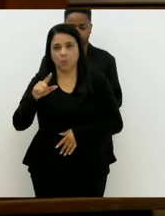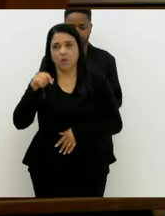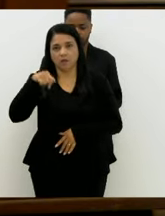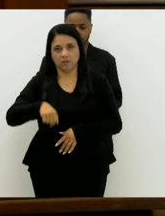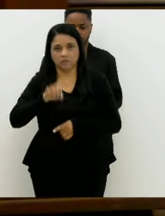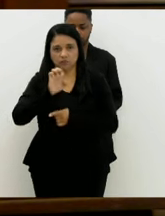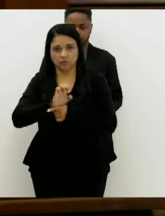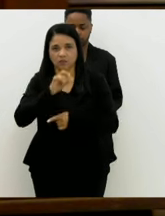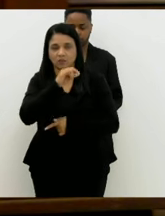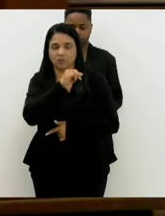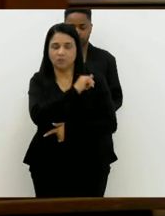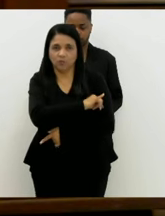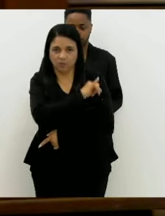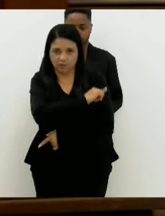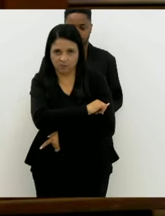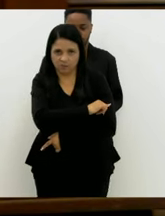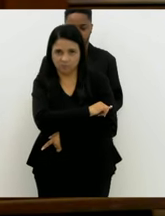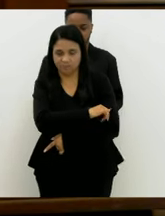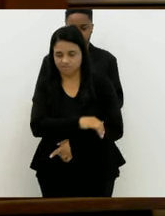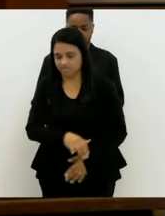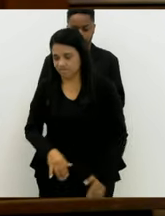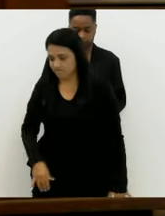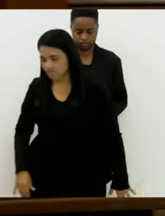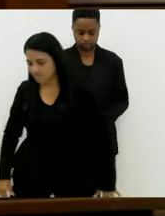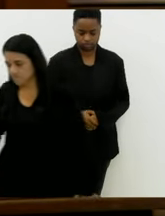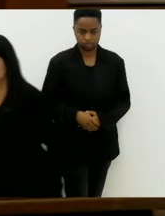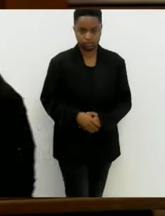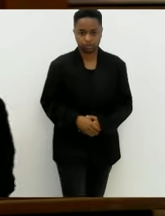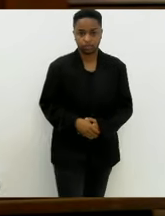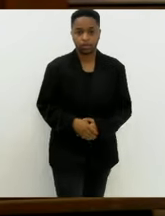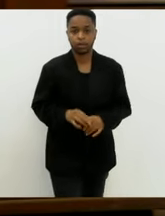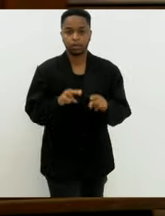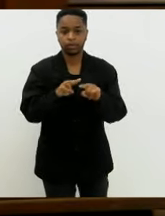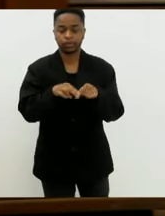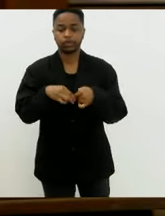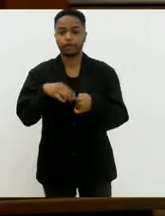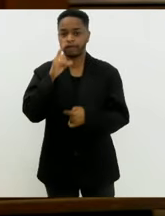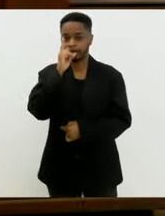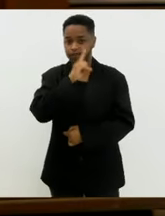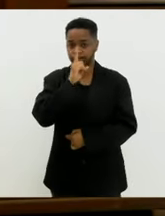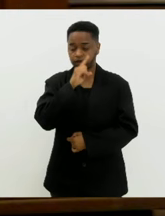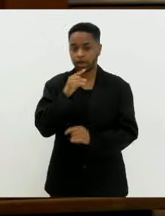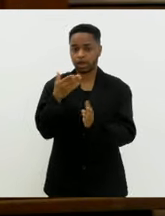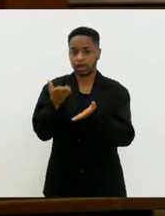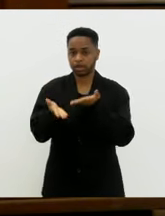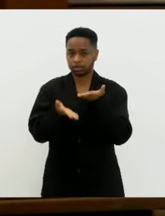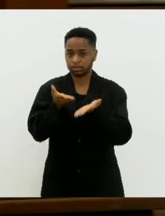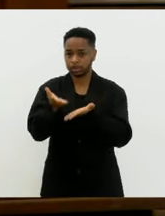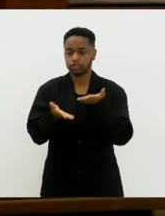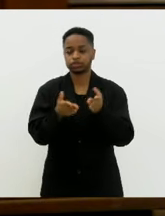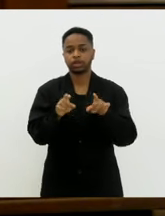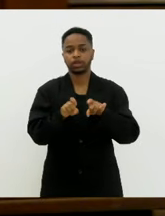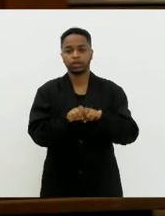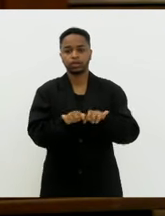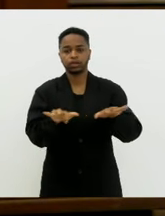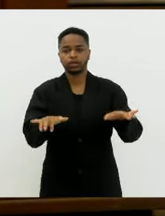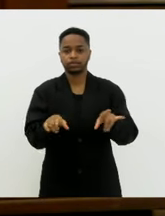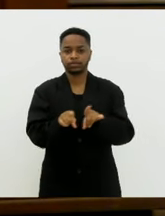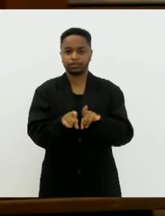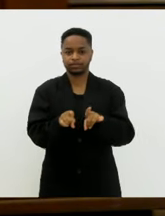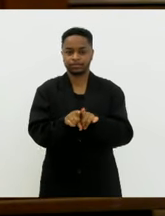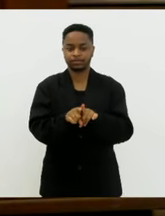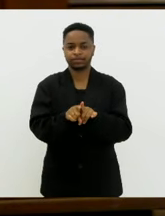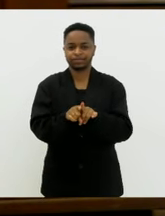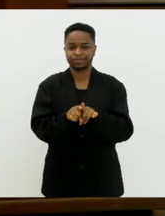estado do Rio de Janeiro, pela má prestação dos serviços que ela vem prestando aos